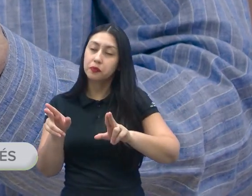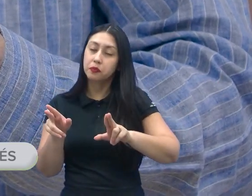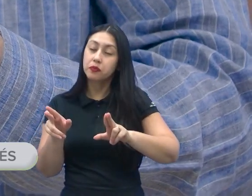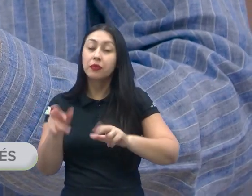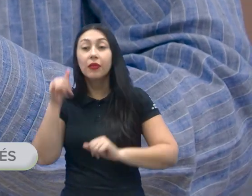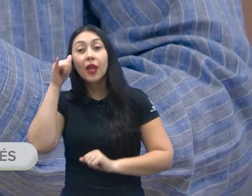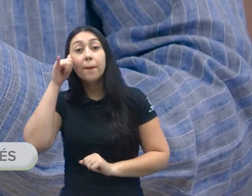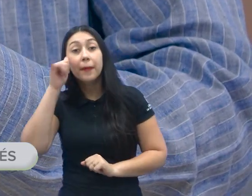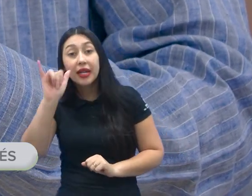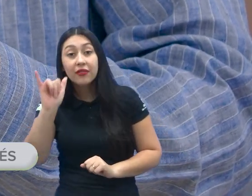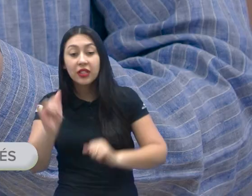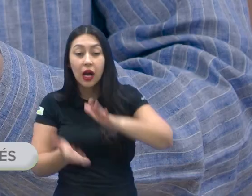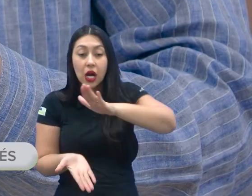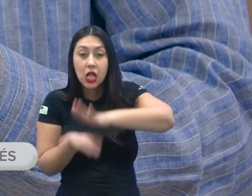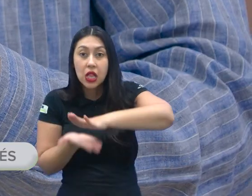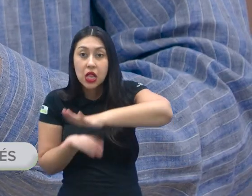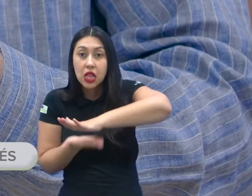que você